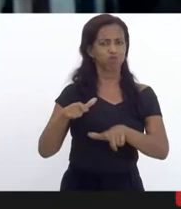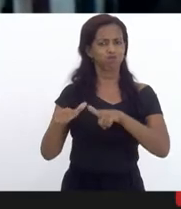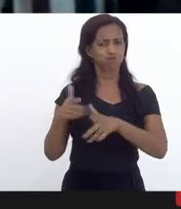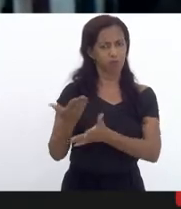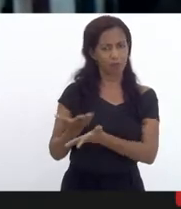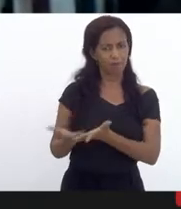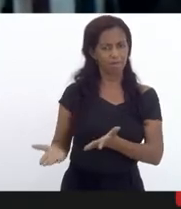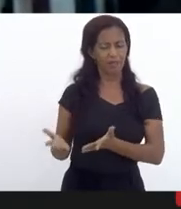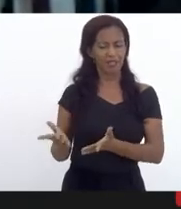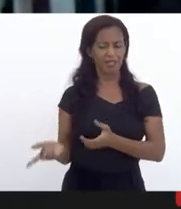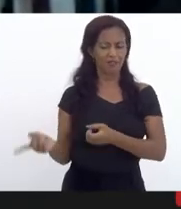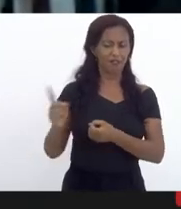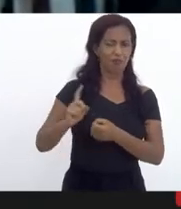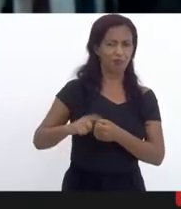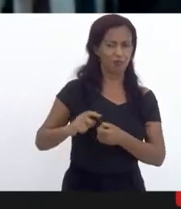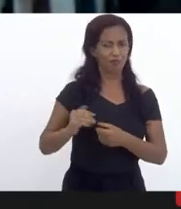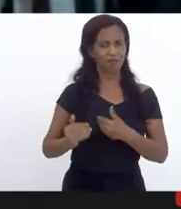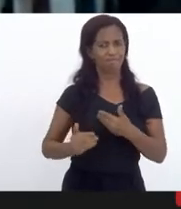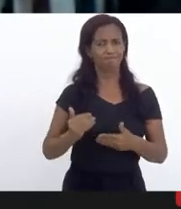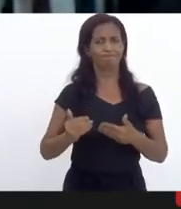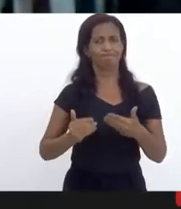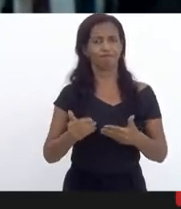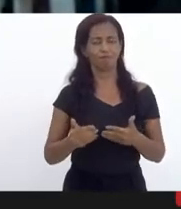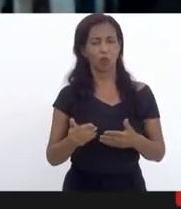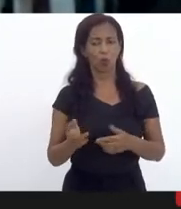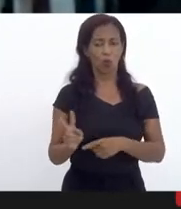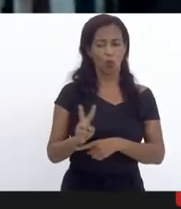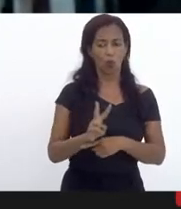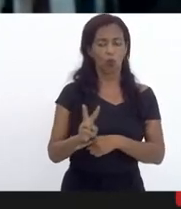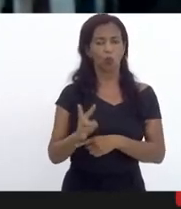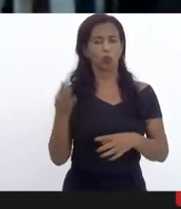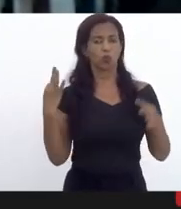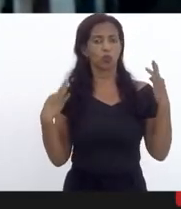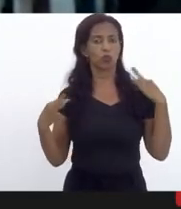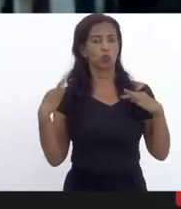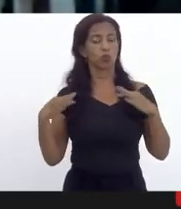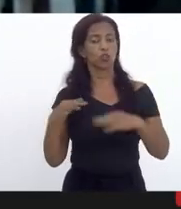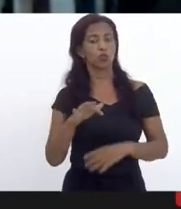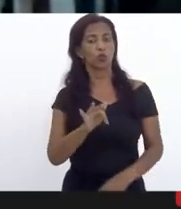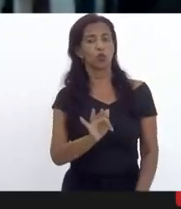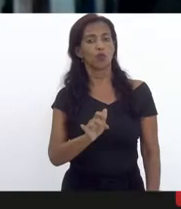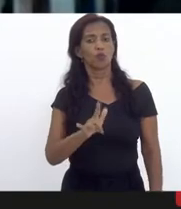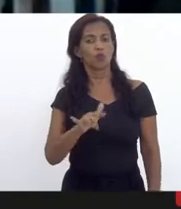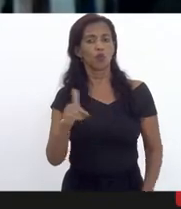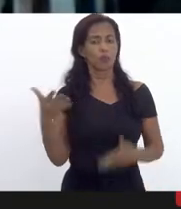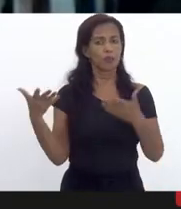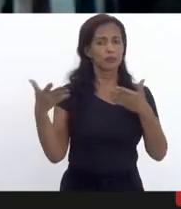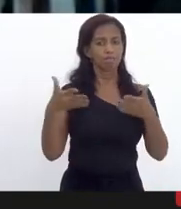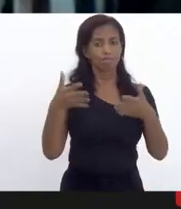se recuperando ao pouco. O Observatório do Turismo Fluminense chama